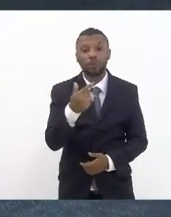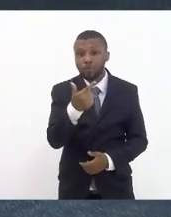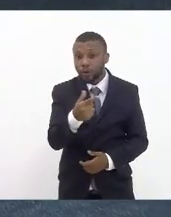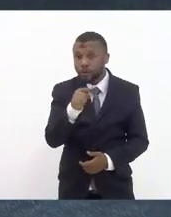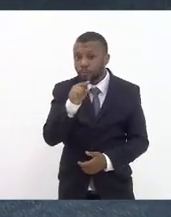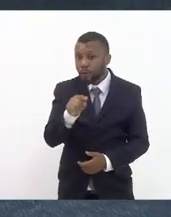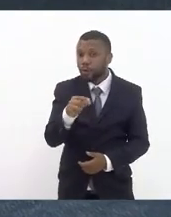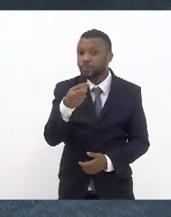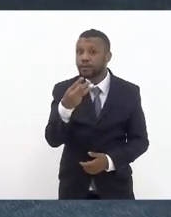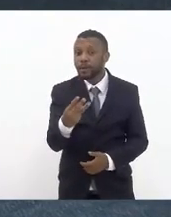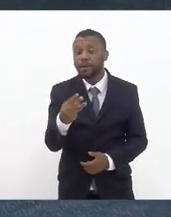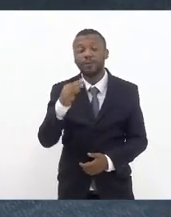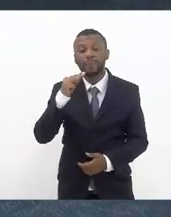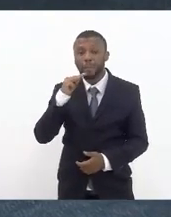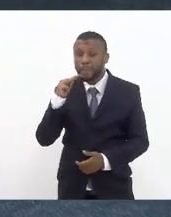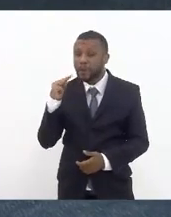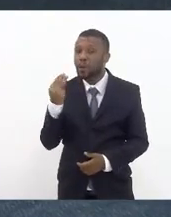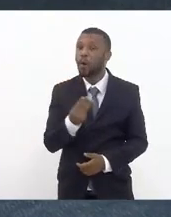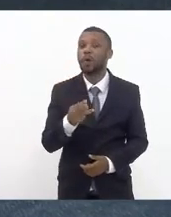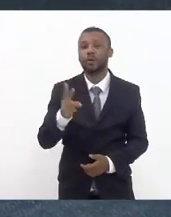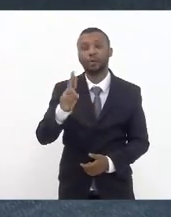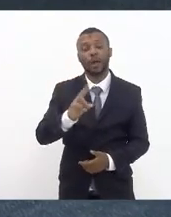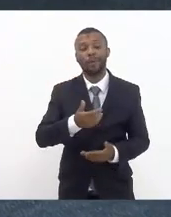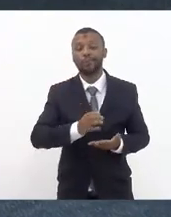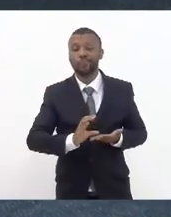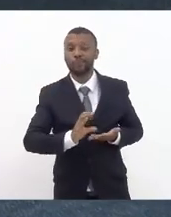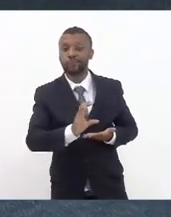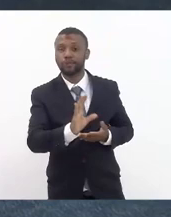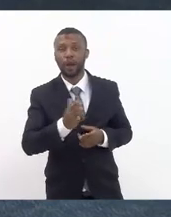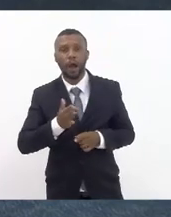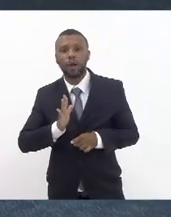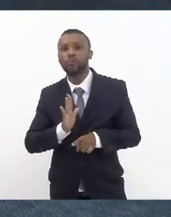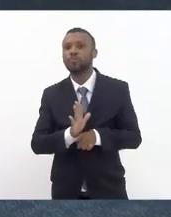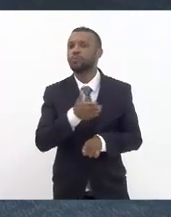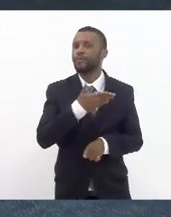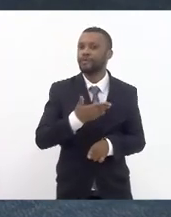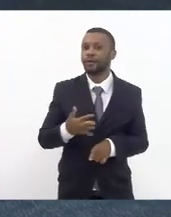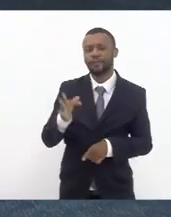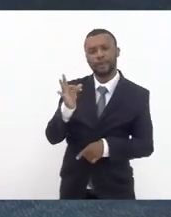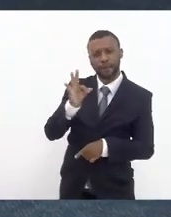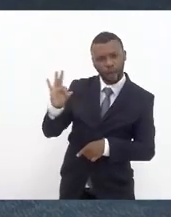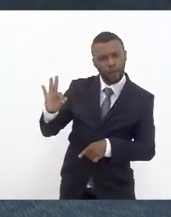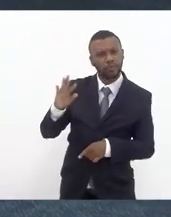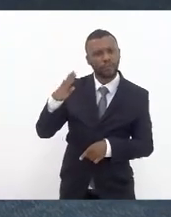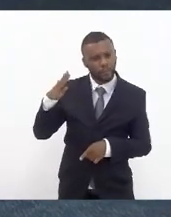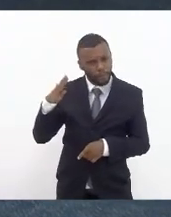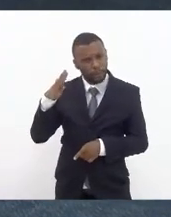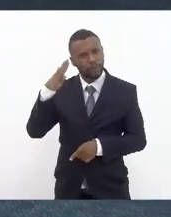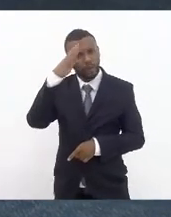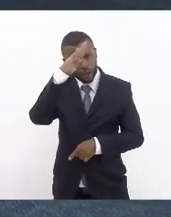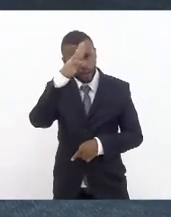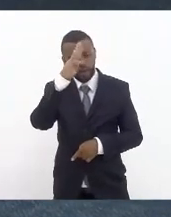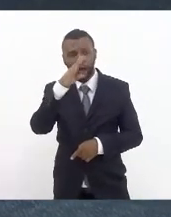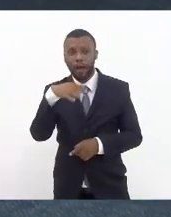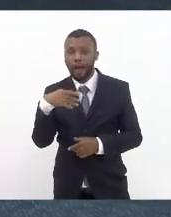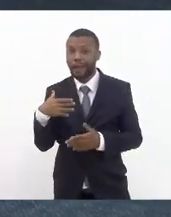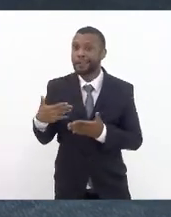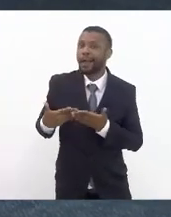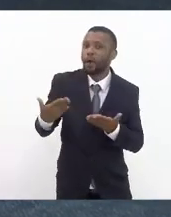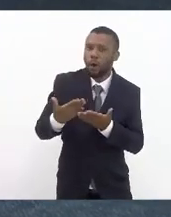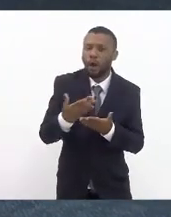2,3 milhões de reais foi a ajuda que o governo federal, né, o governo de Bolsonaro, ofereceu a Petrópolis até